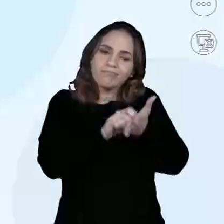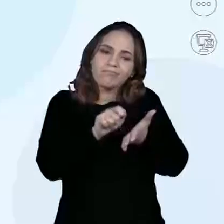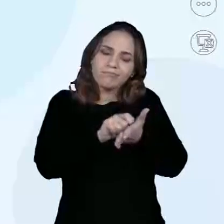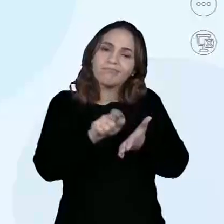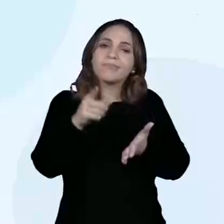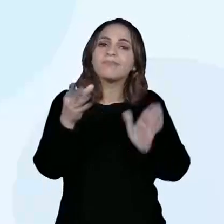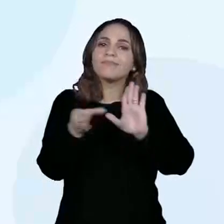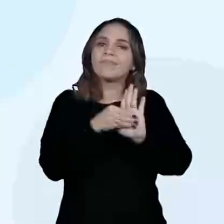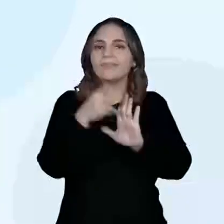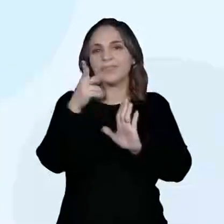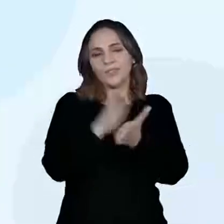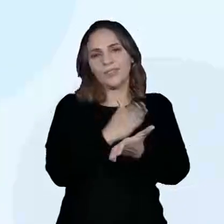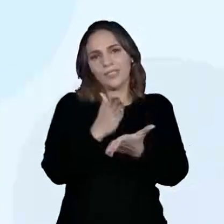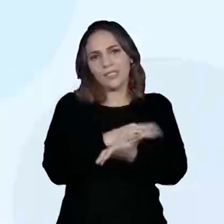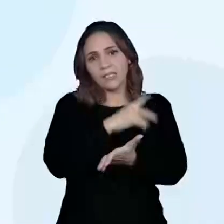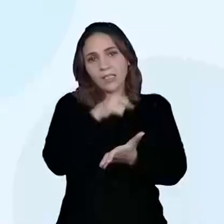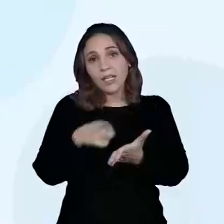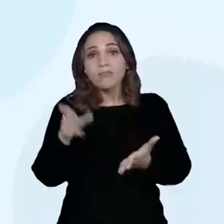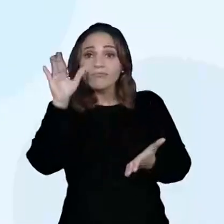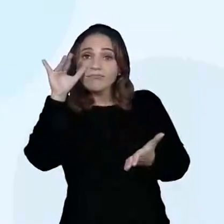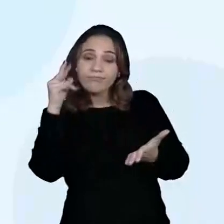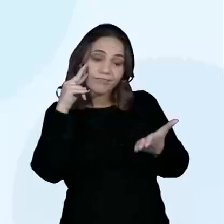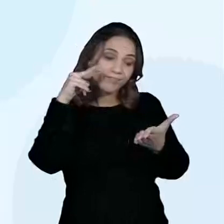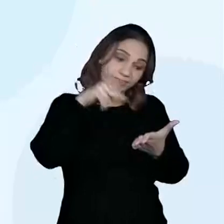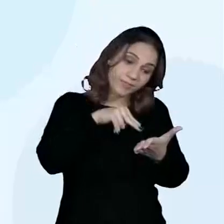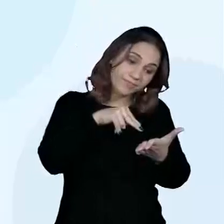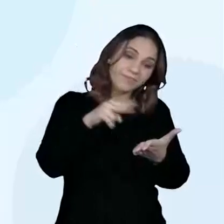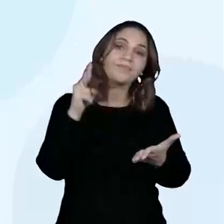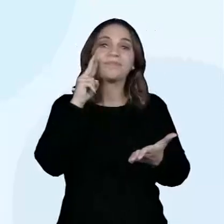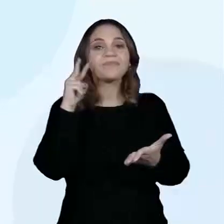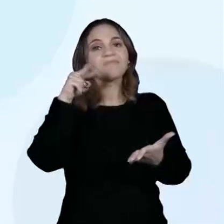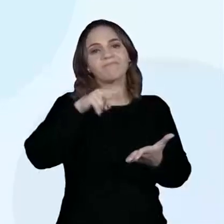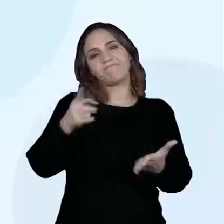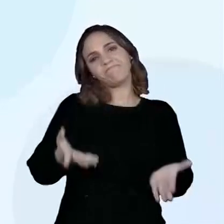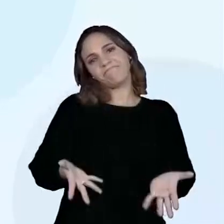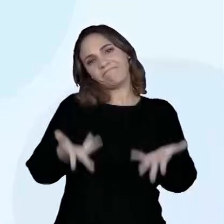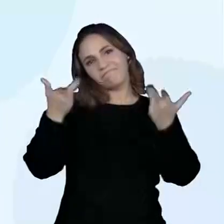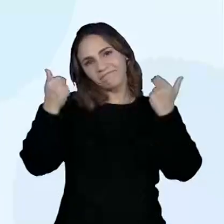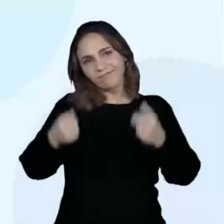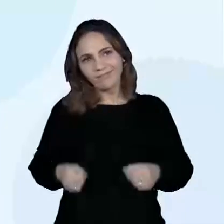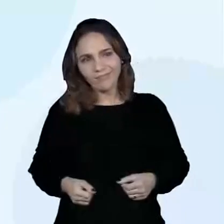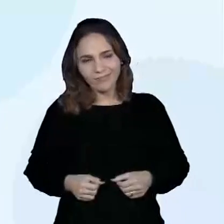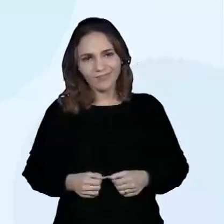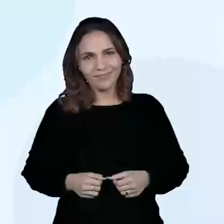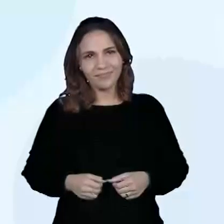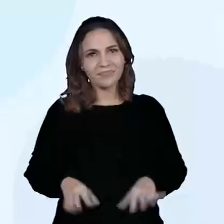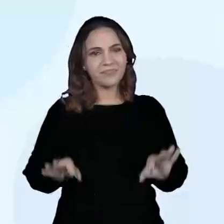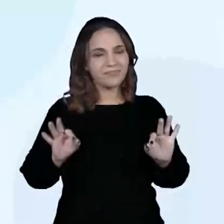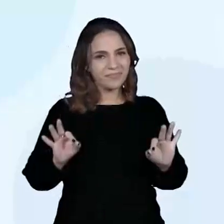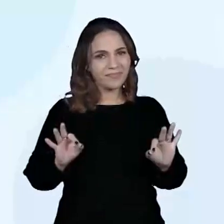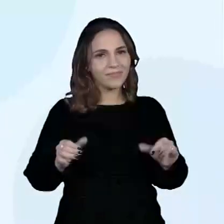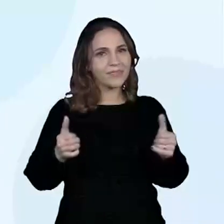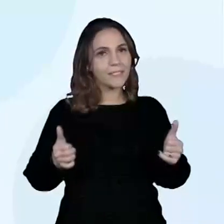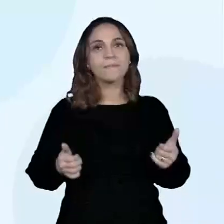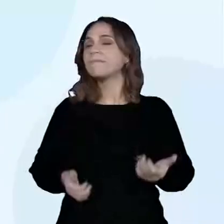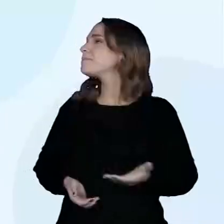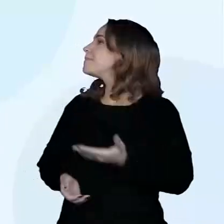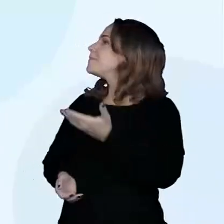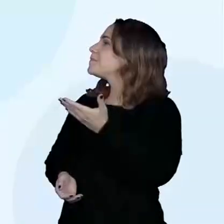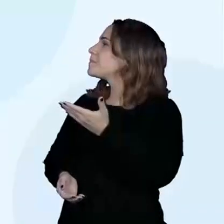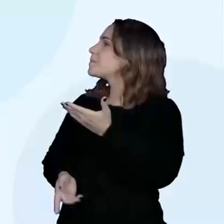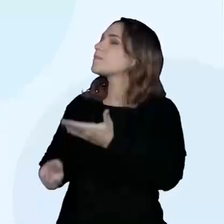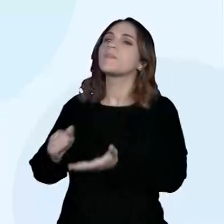no caderno e consultem sempre que possíveis. Aí vocês ficam craque, sempre que possível, melhor dizendo. E aqui tem